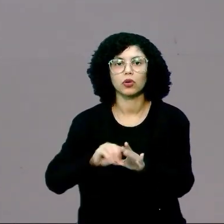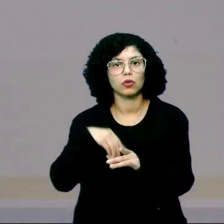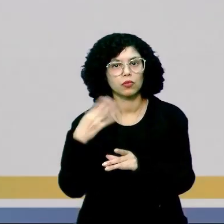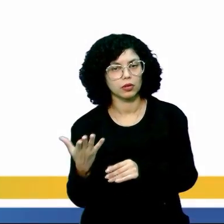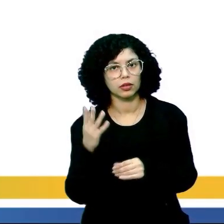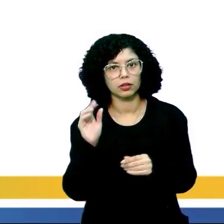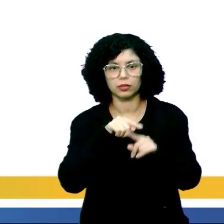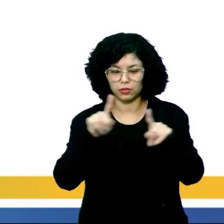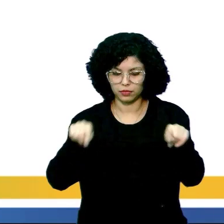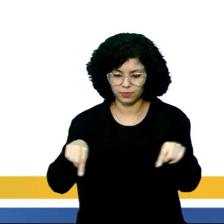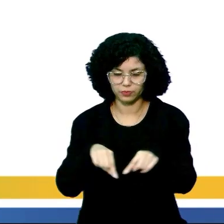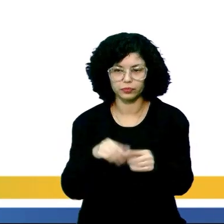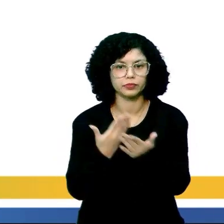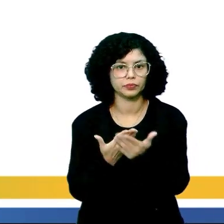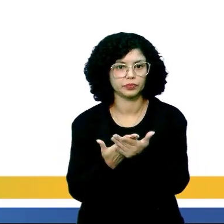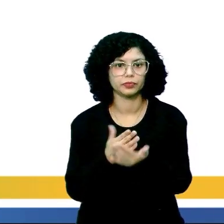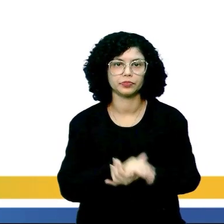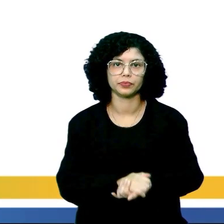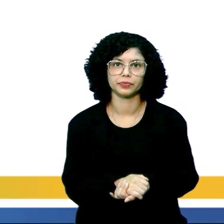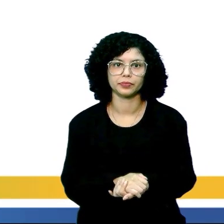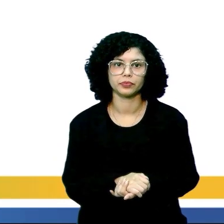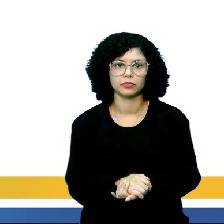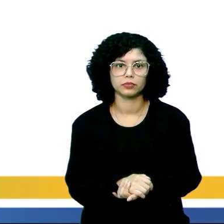da sala de aula.